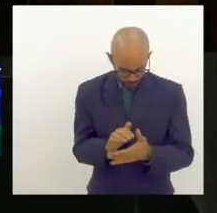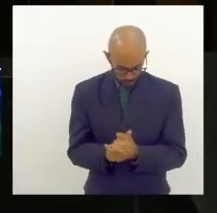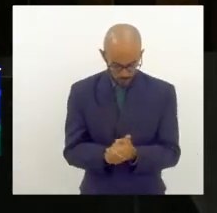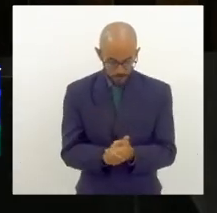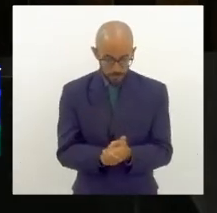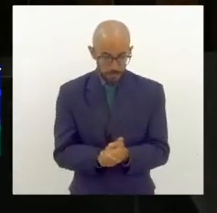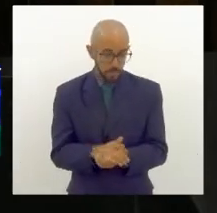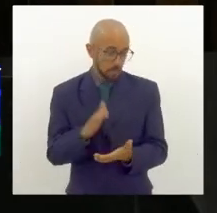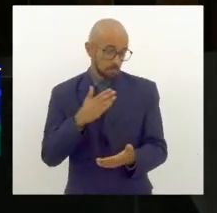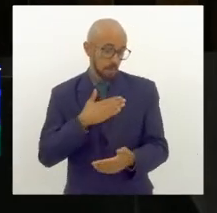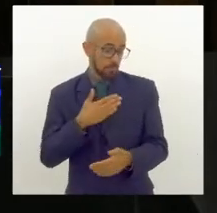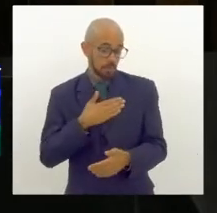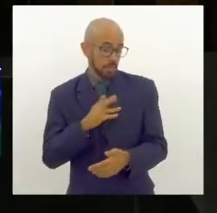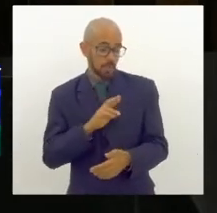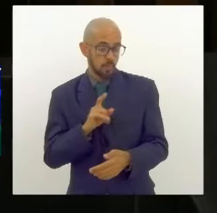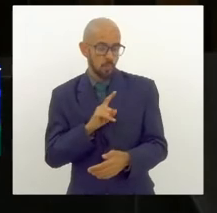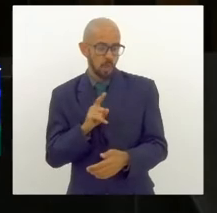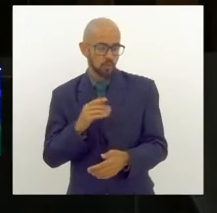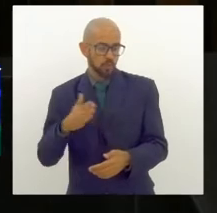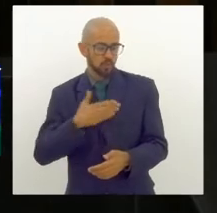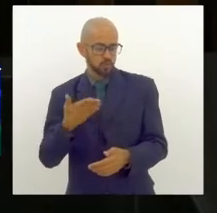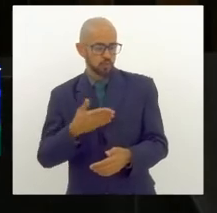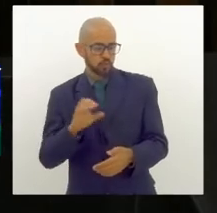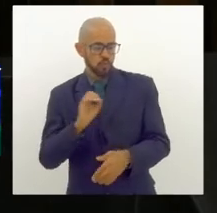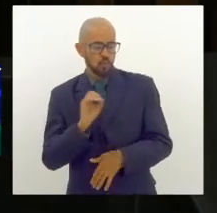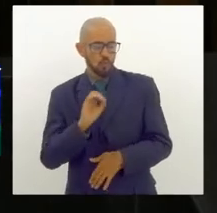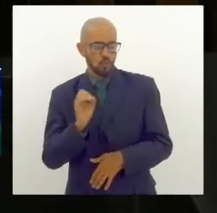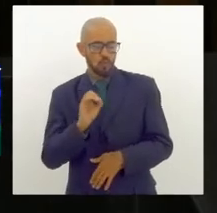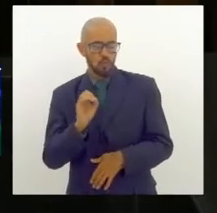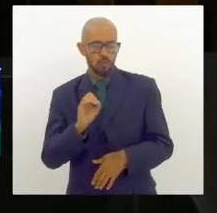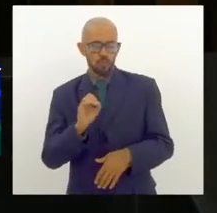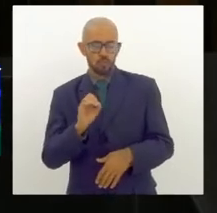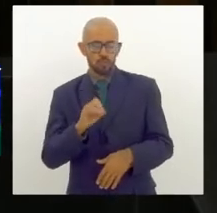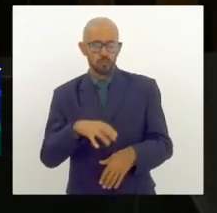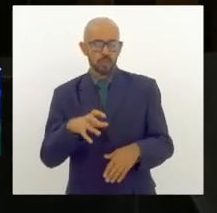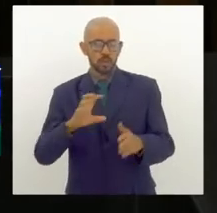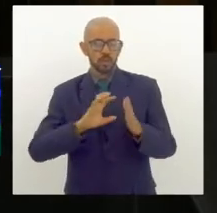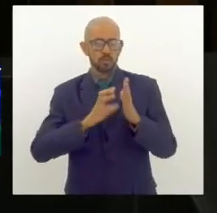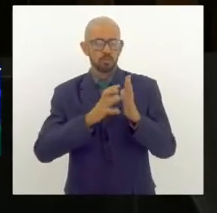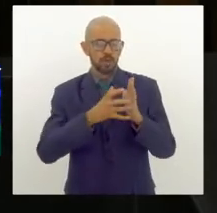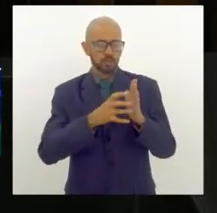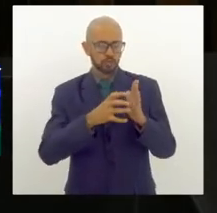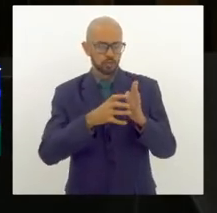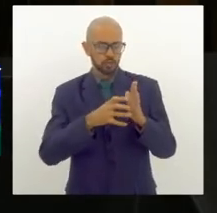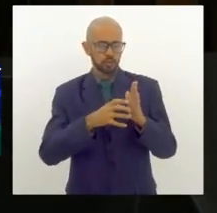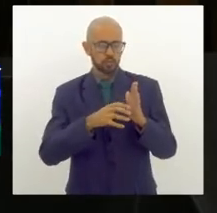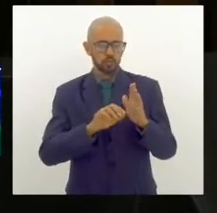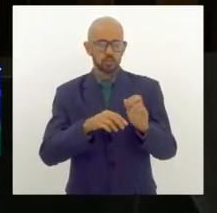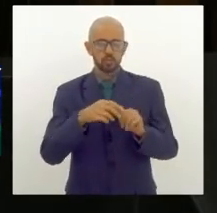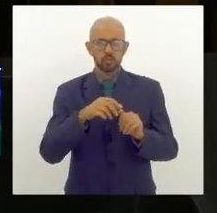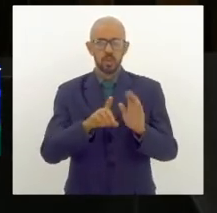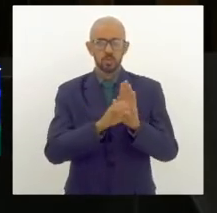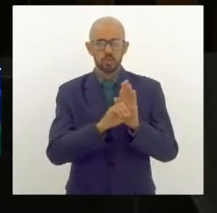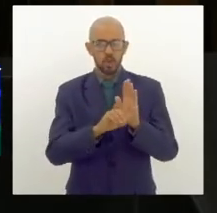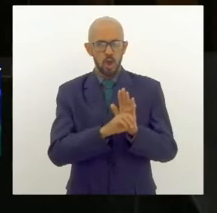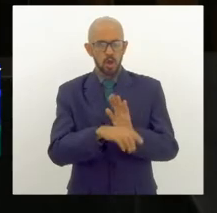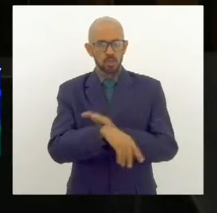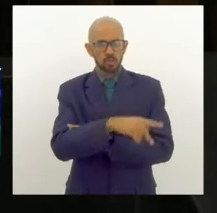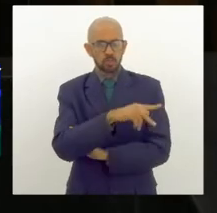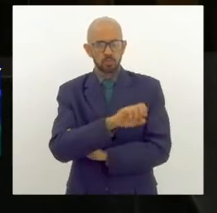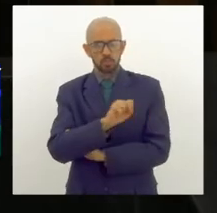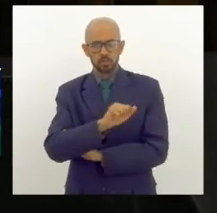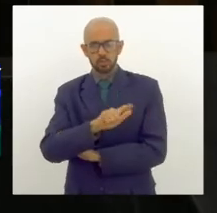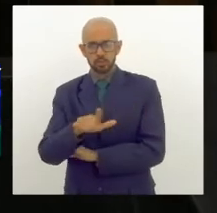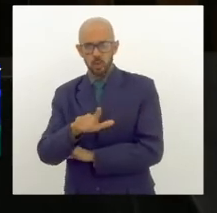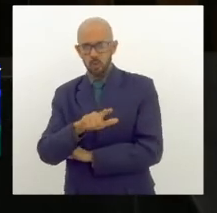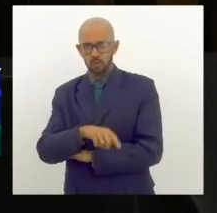me causa nenhum espanto, nenhuma perplexidade que a bancada da droga aqui nessa casa, que é composta pelo PSOL, que é composta